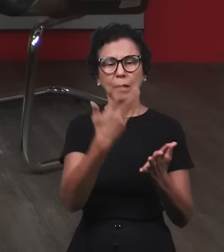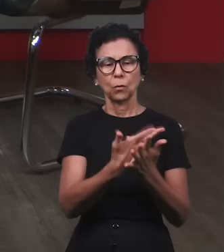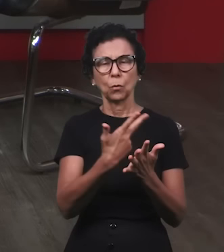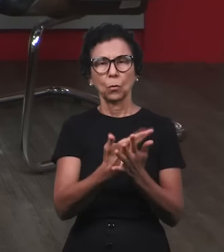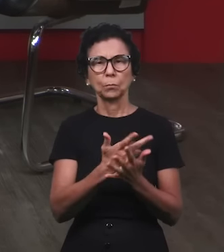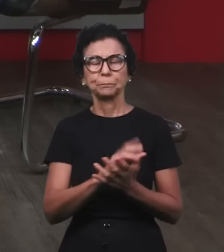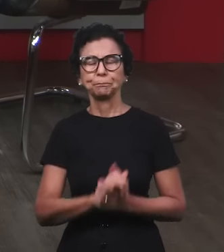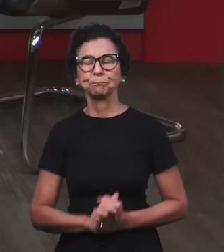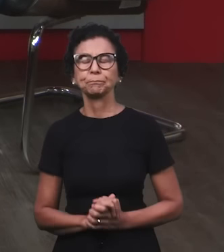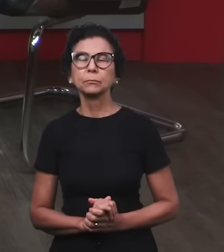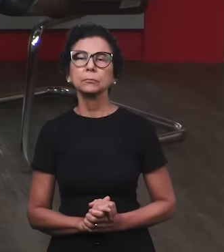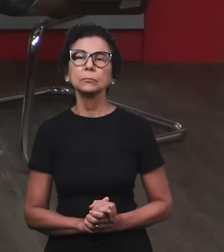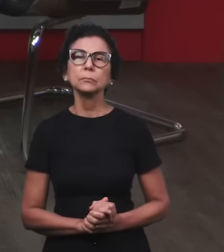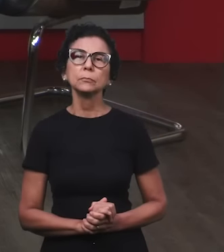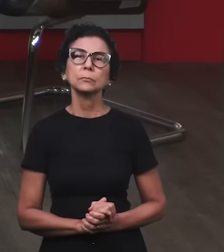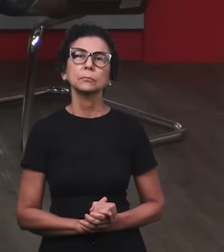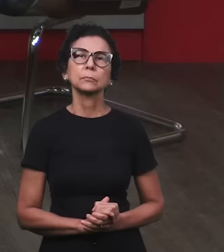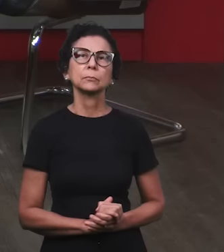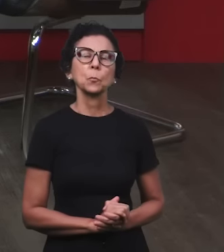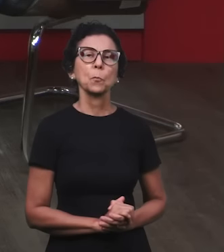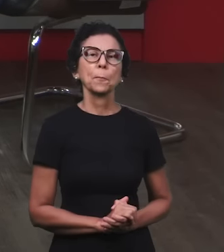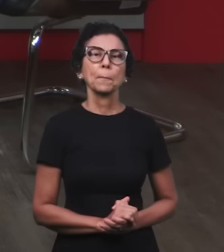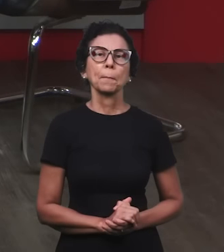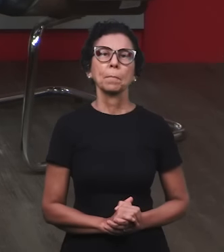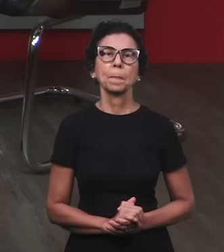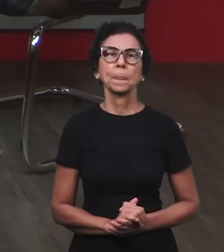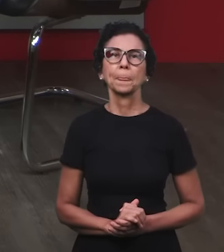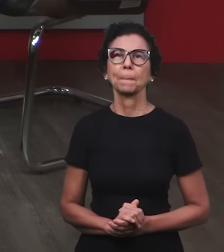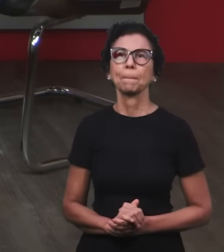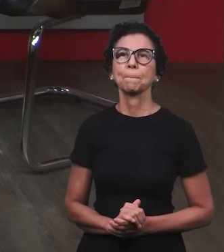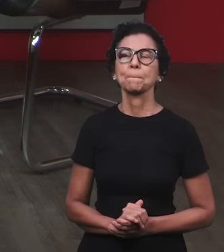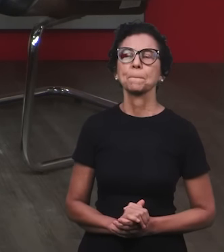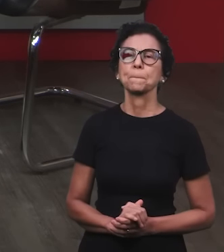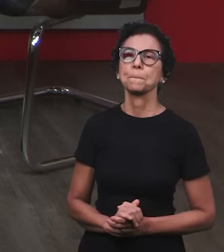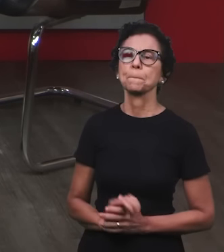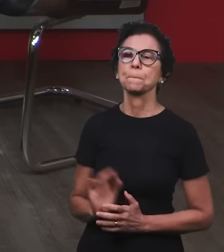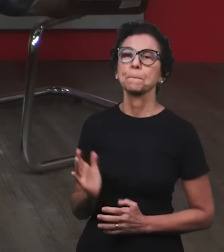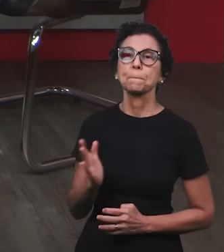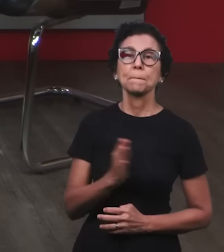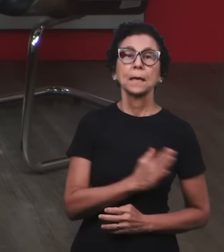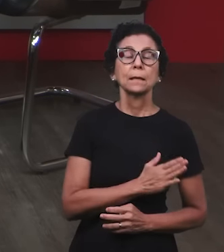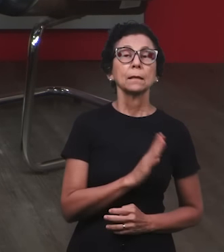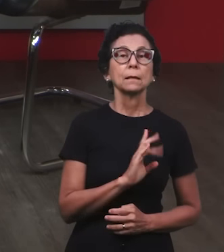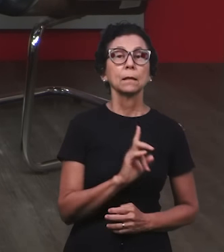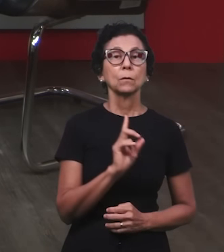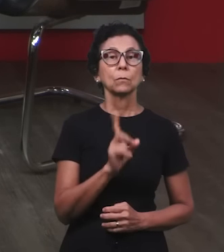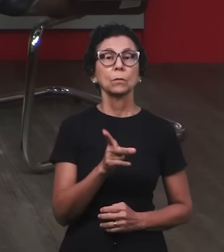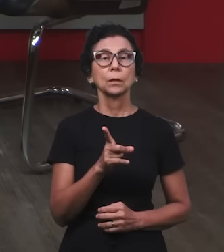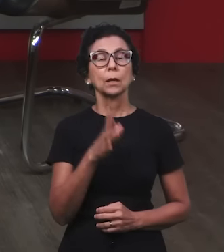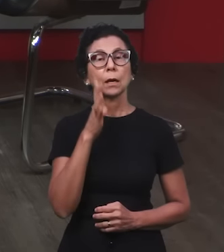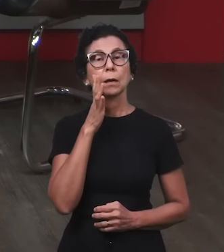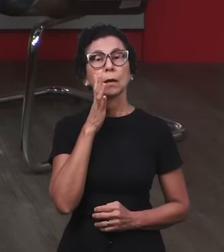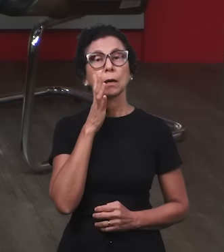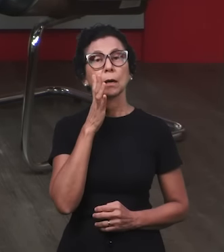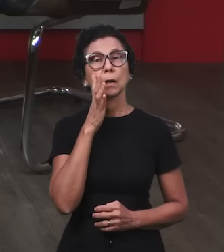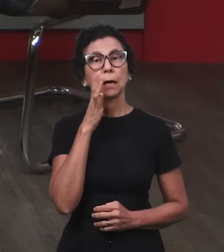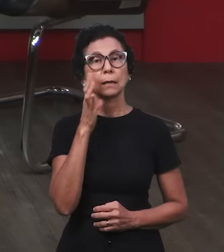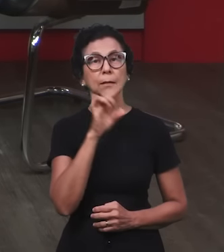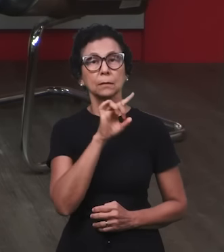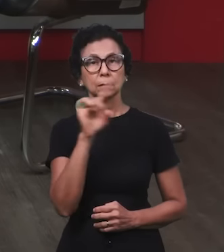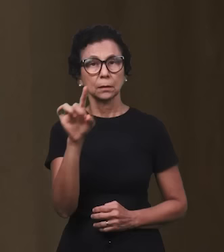certo. Interessante, os irmãos estão assistindo o seguinte: o que nós estamos chamando a atenção para os